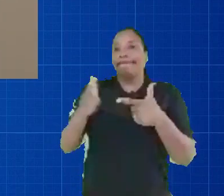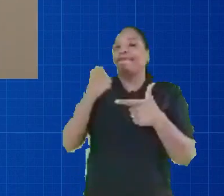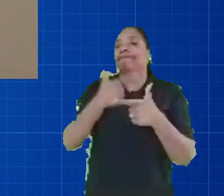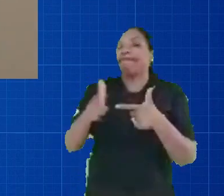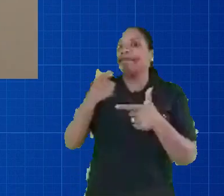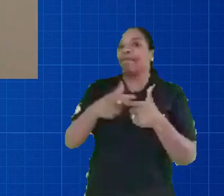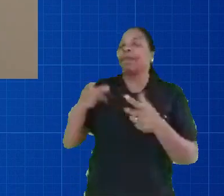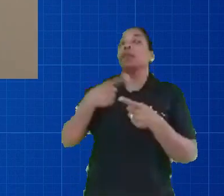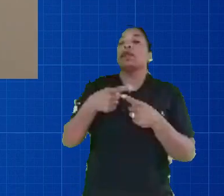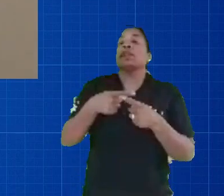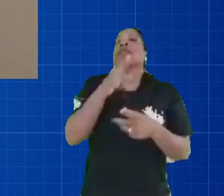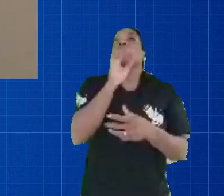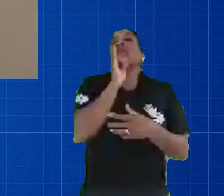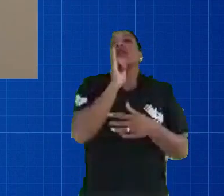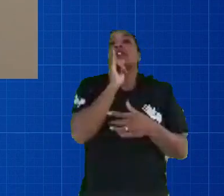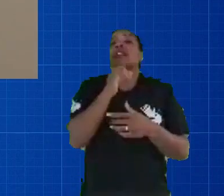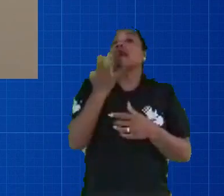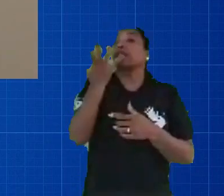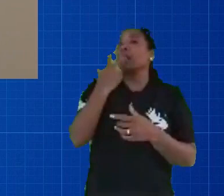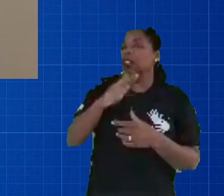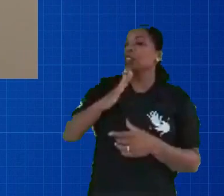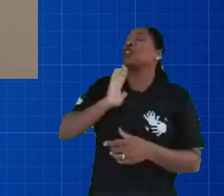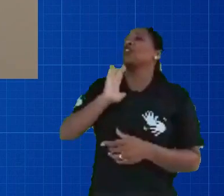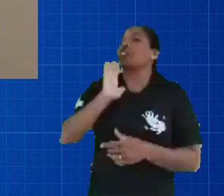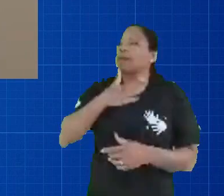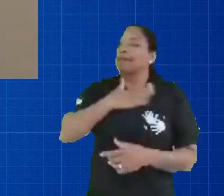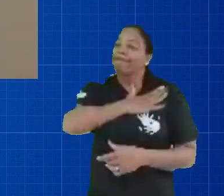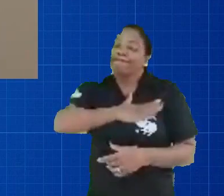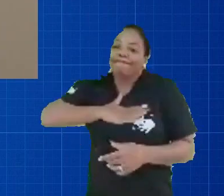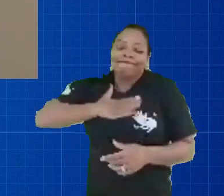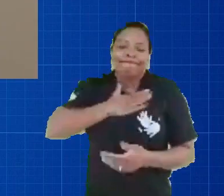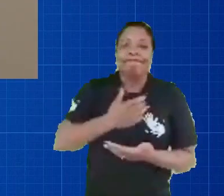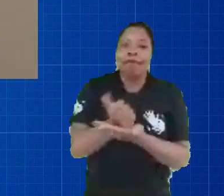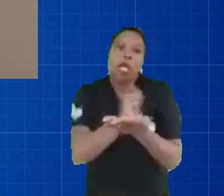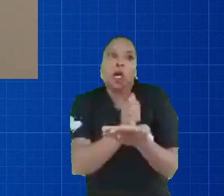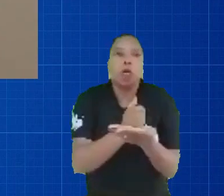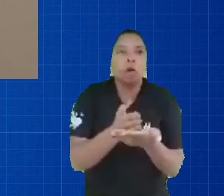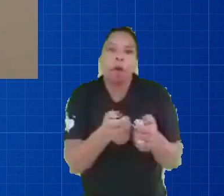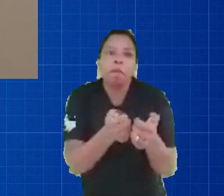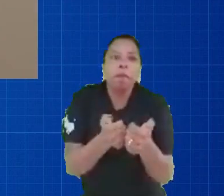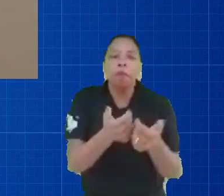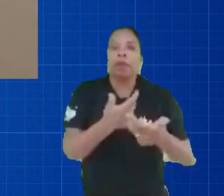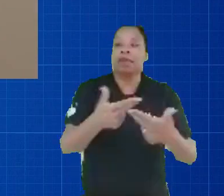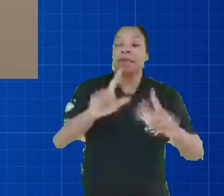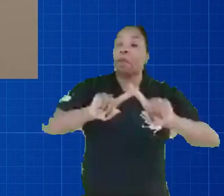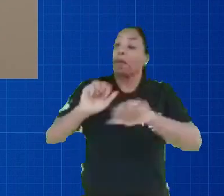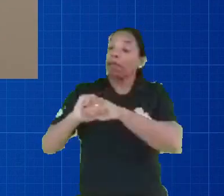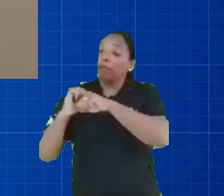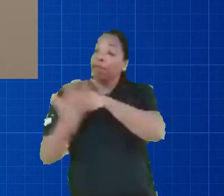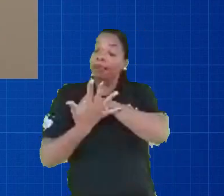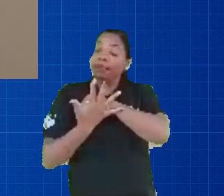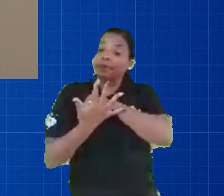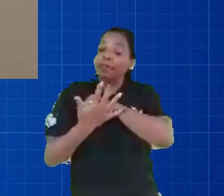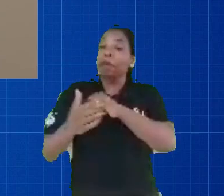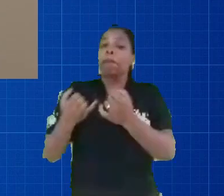jogos eletrônicos e depois da pandemia, isso aí parece que foi quase que uma necessidade dos pais em